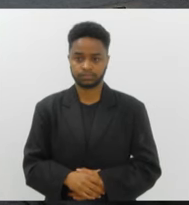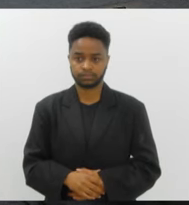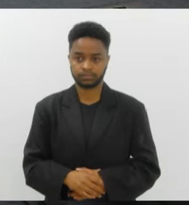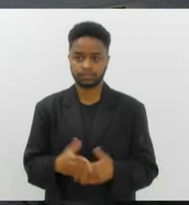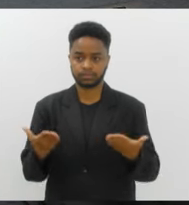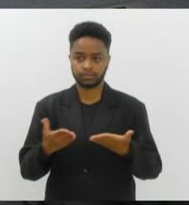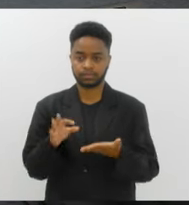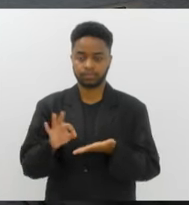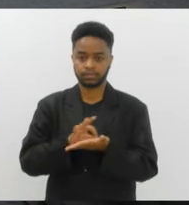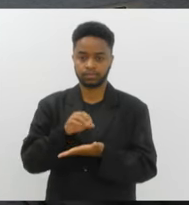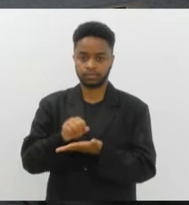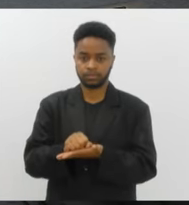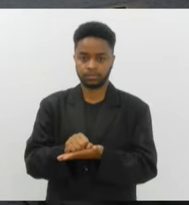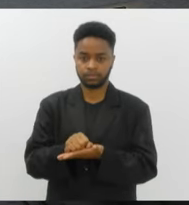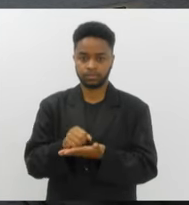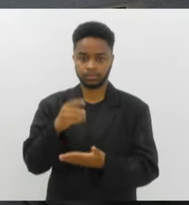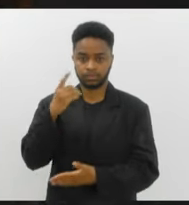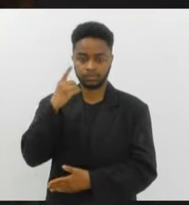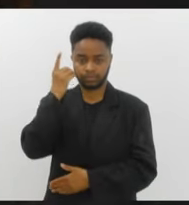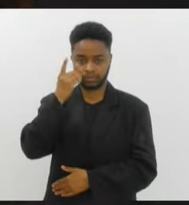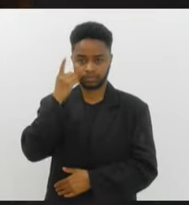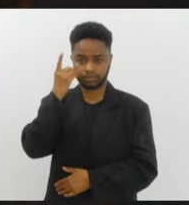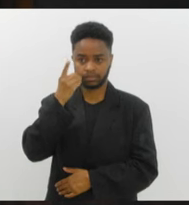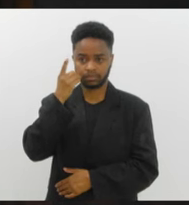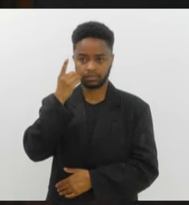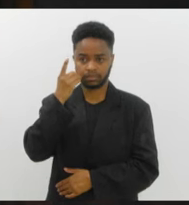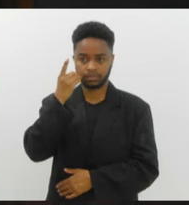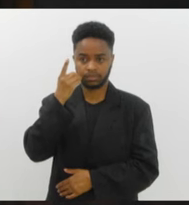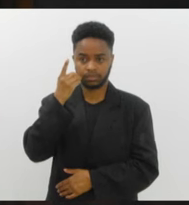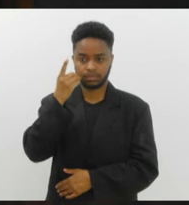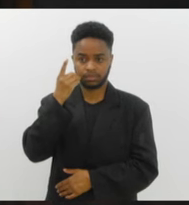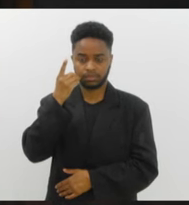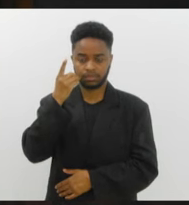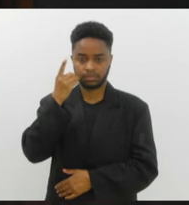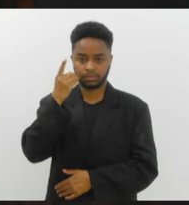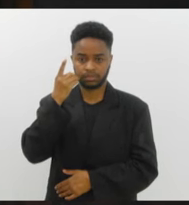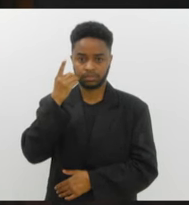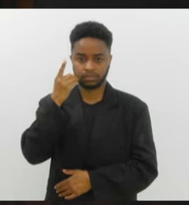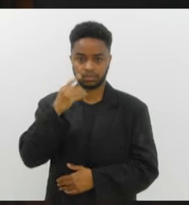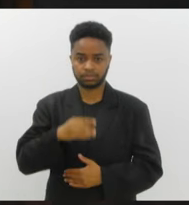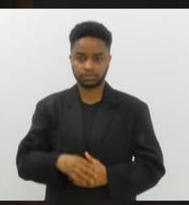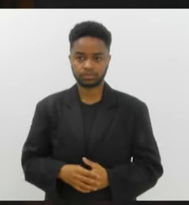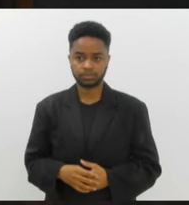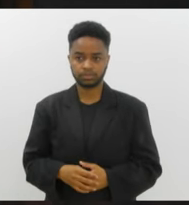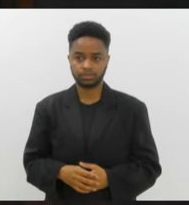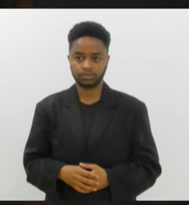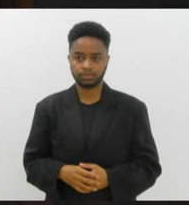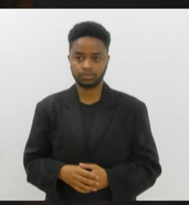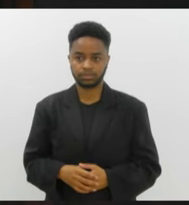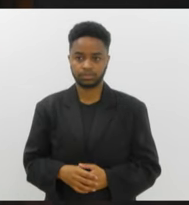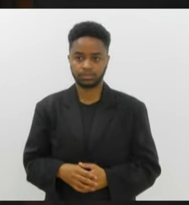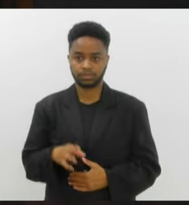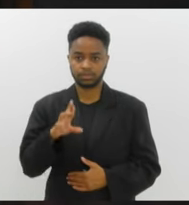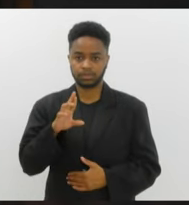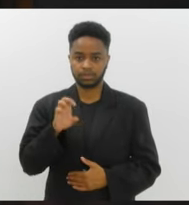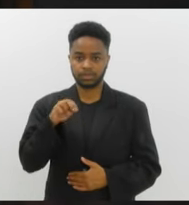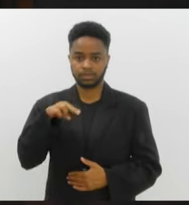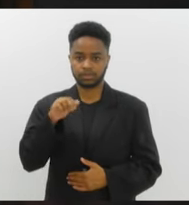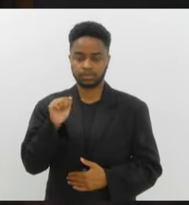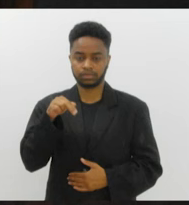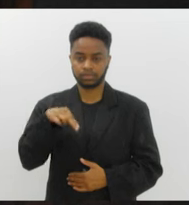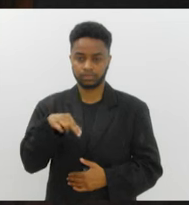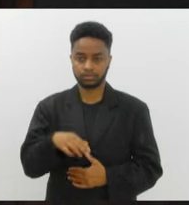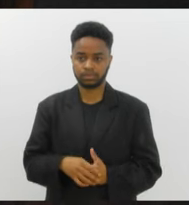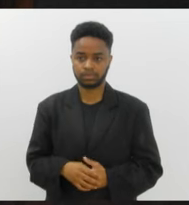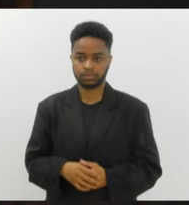Próximo orador inscrito é o nobre deputado Renan Jordi, concedida